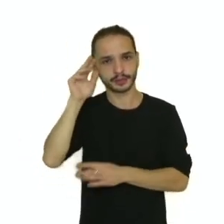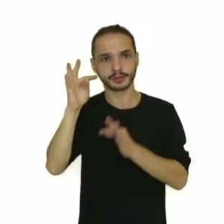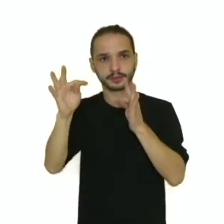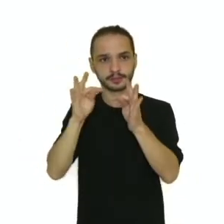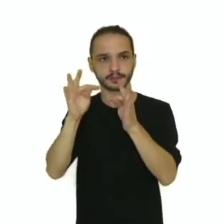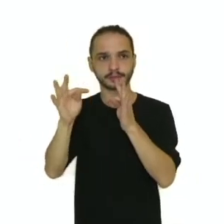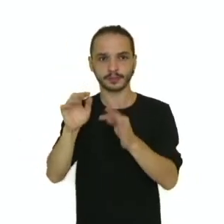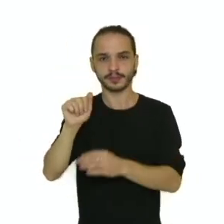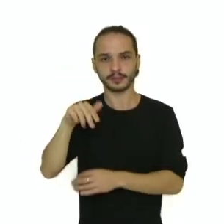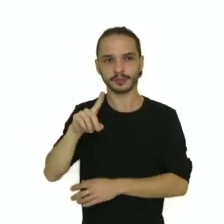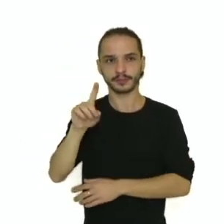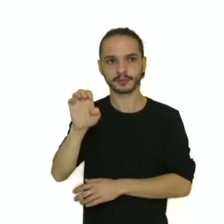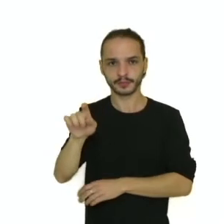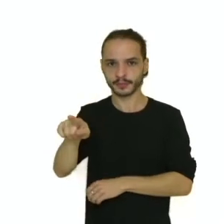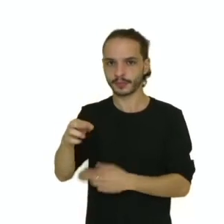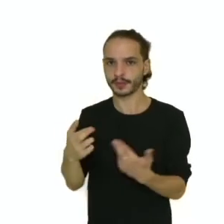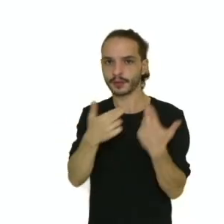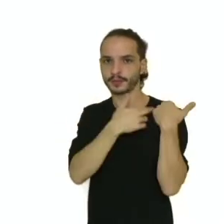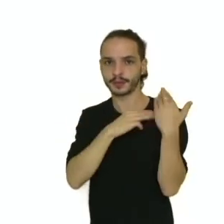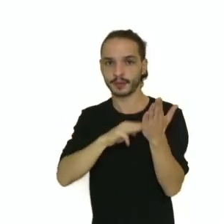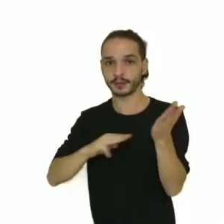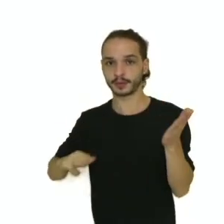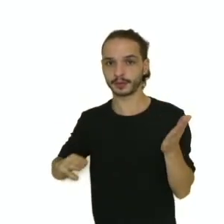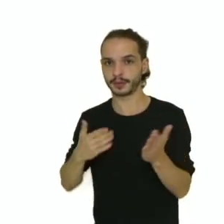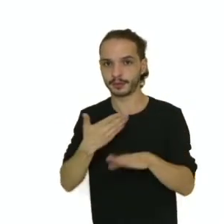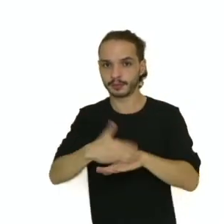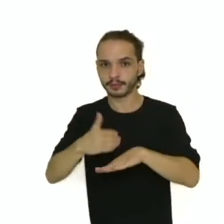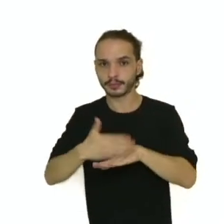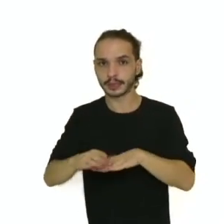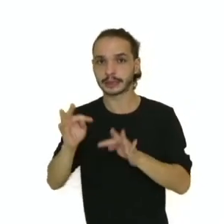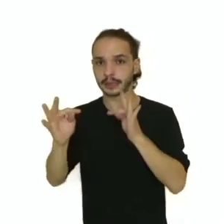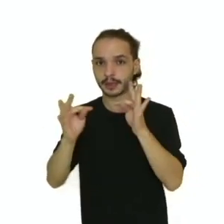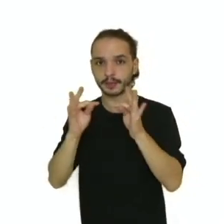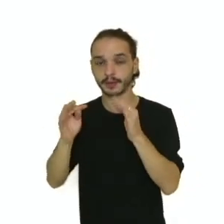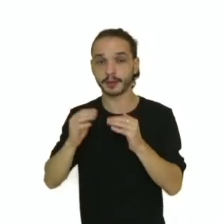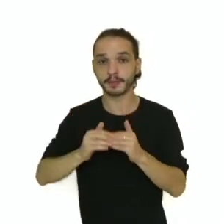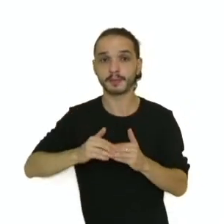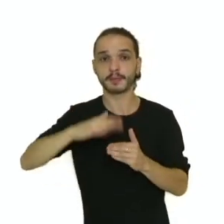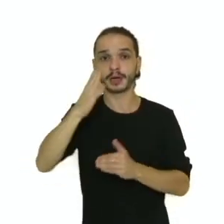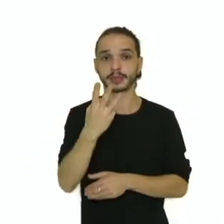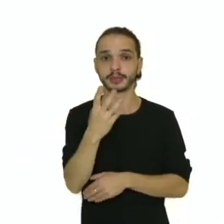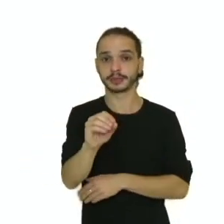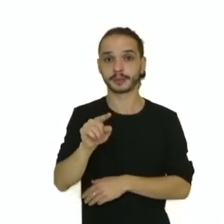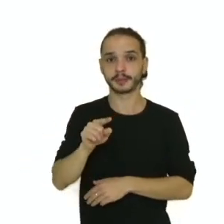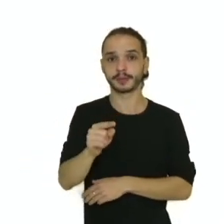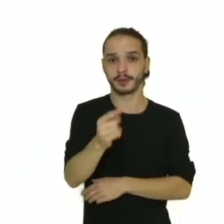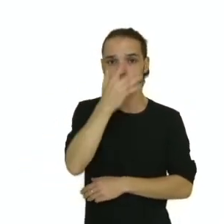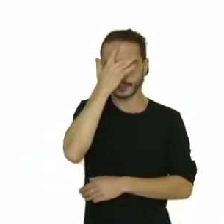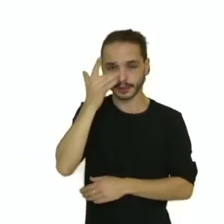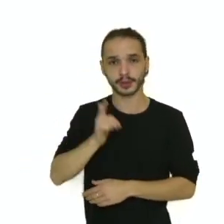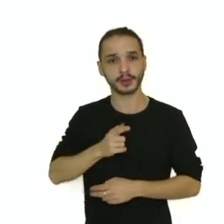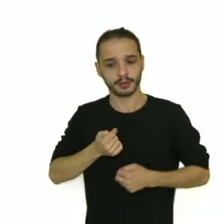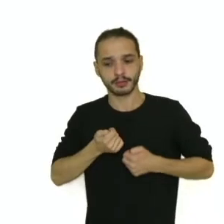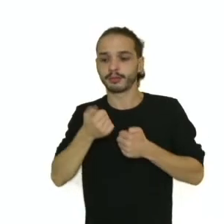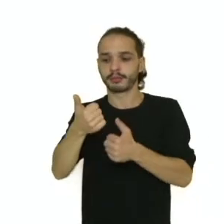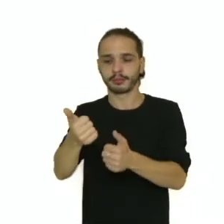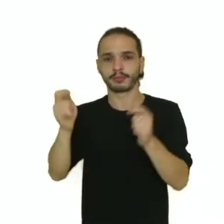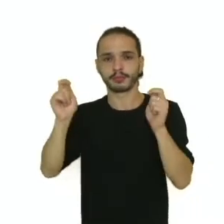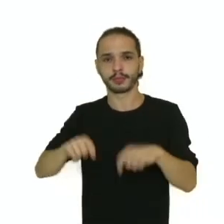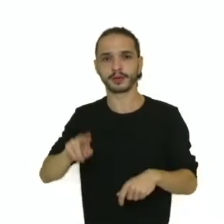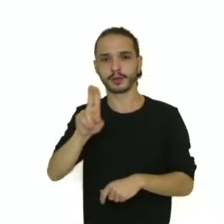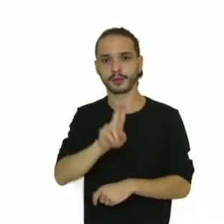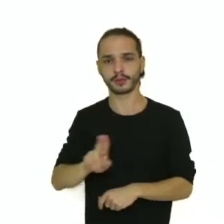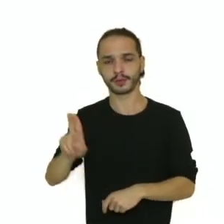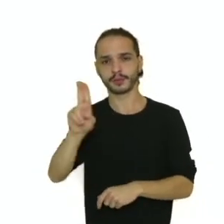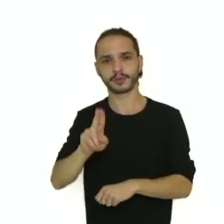da prática terapêutica no país, indicam que atualmente mais de 30 mil pessoas se beneficiam do movimento ritmado